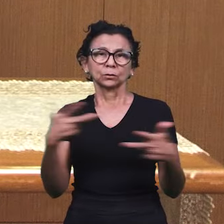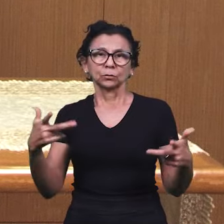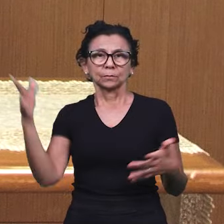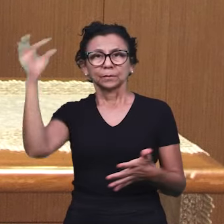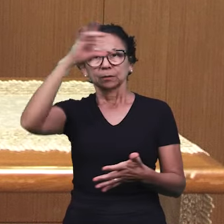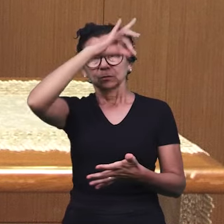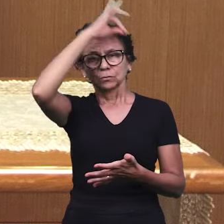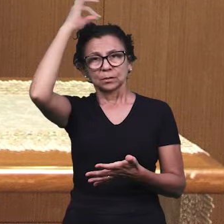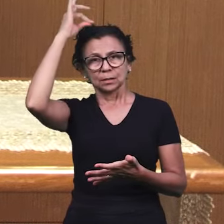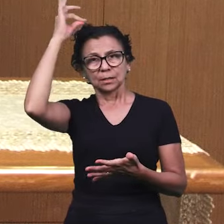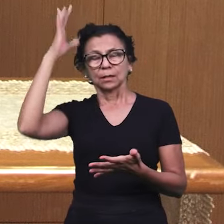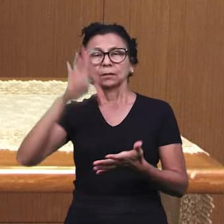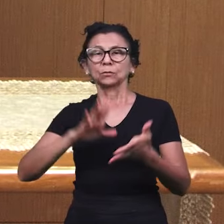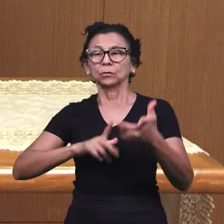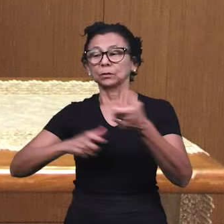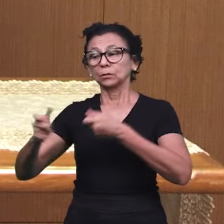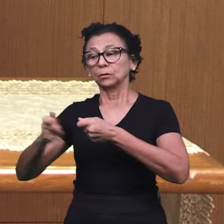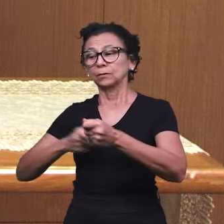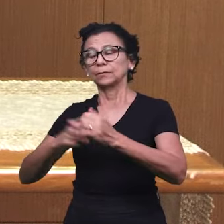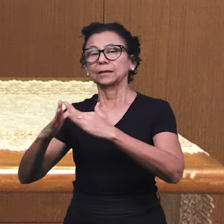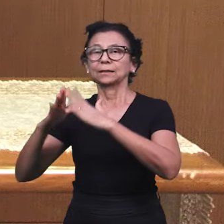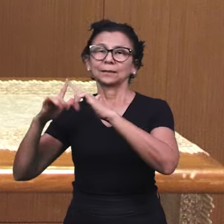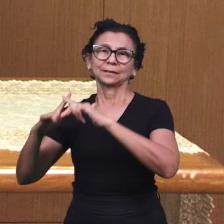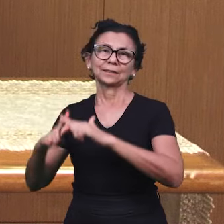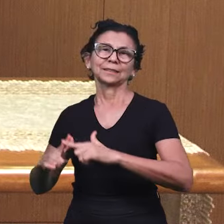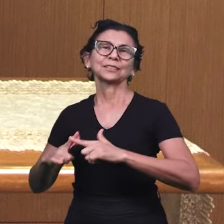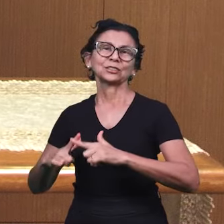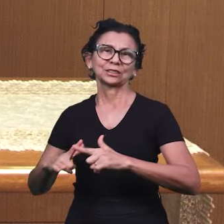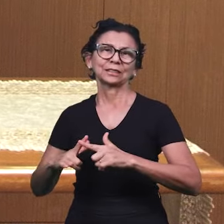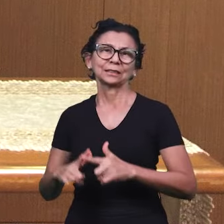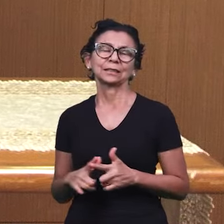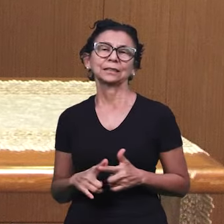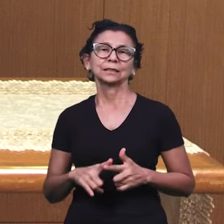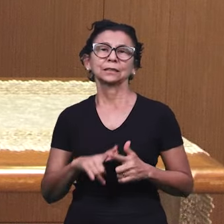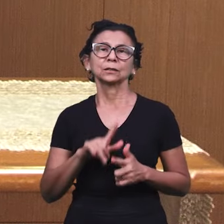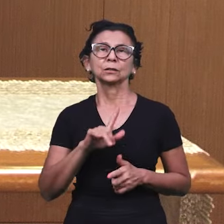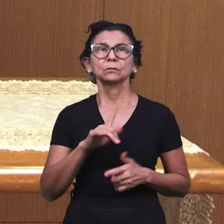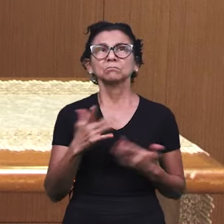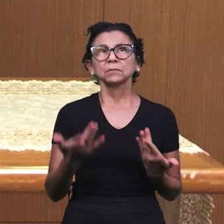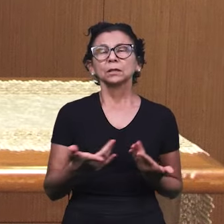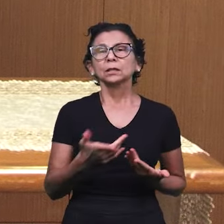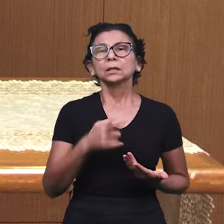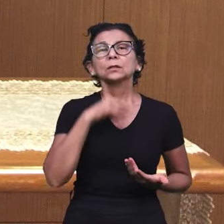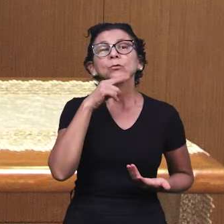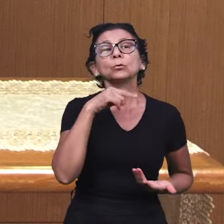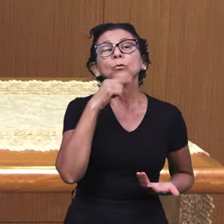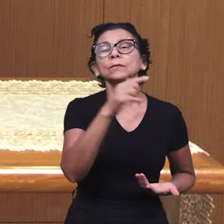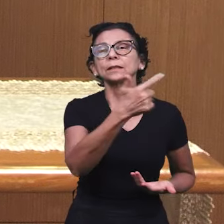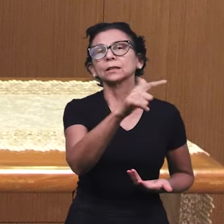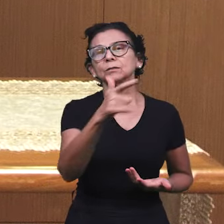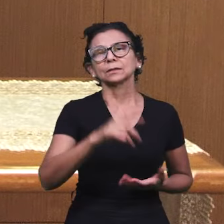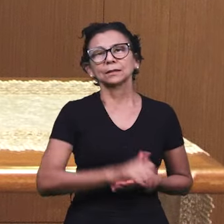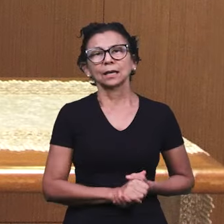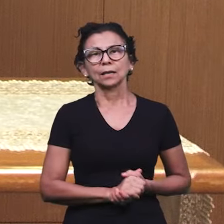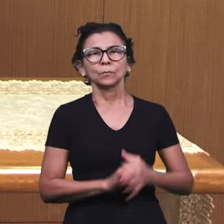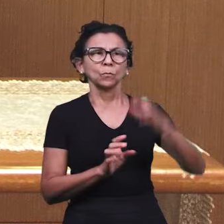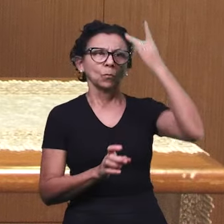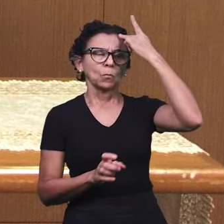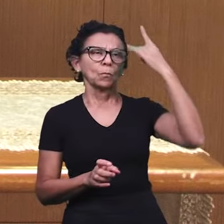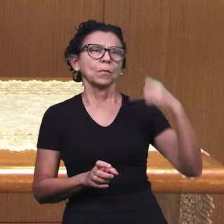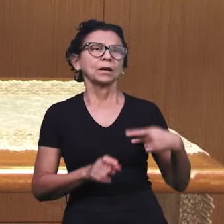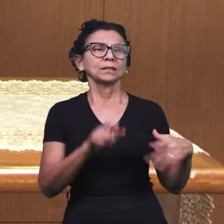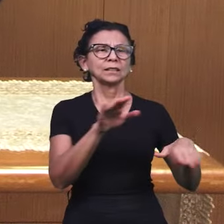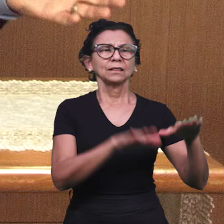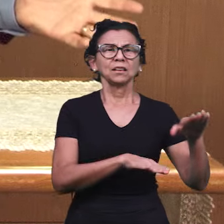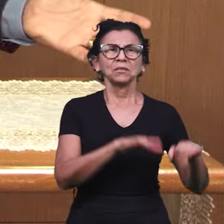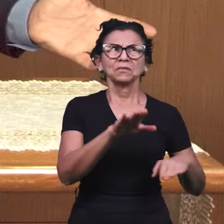de verdade, que governa a igreja, ou seja, que não é a verdade relativa, que não é o relativismo